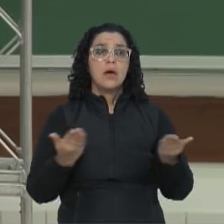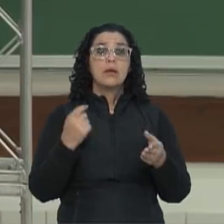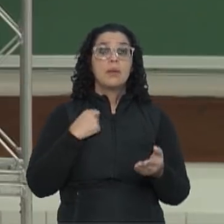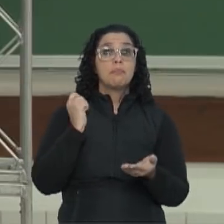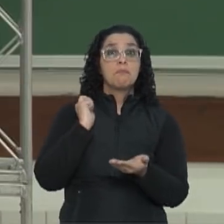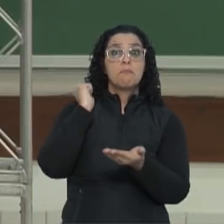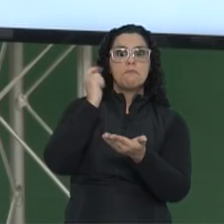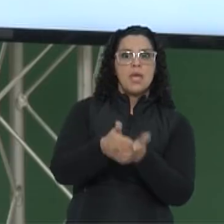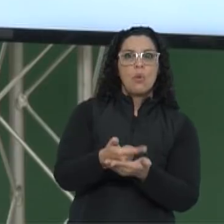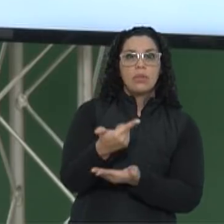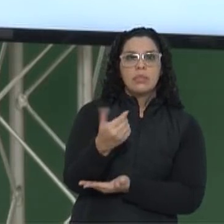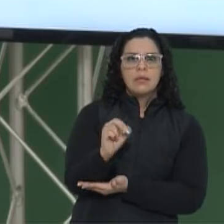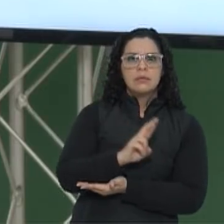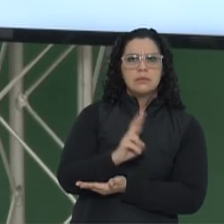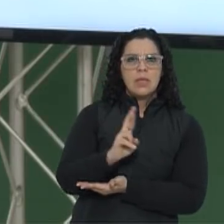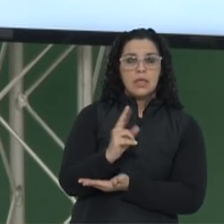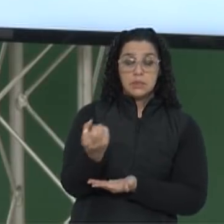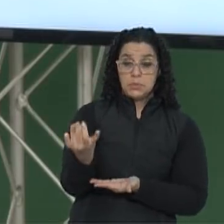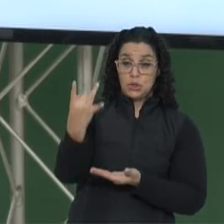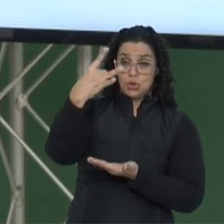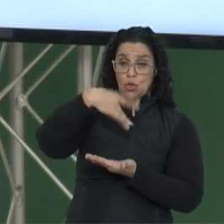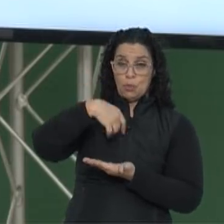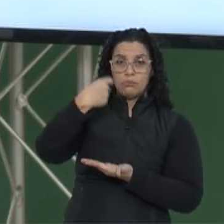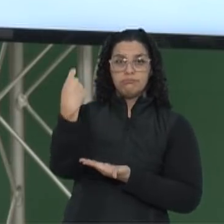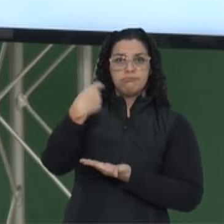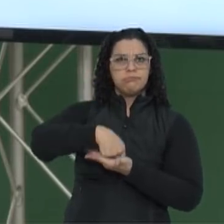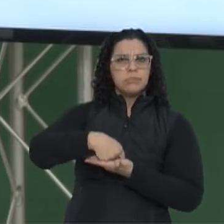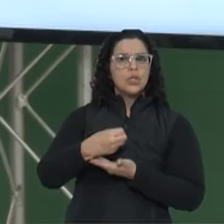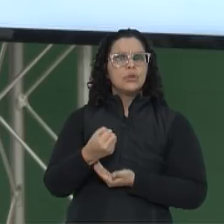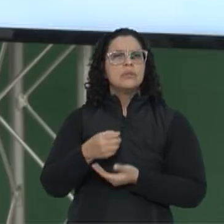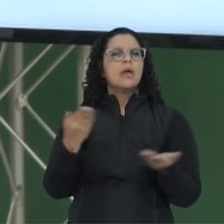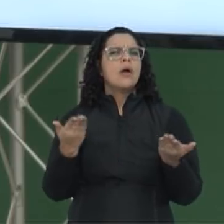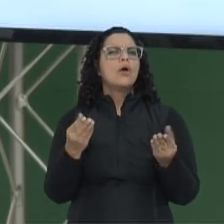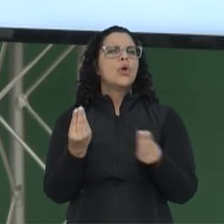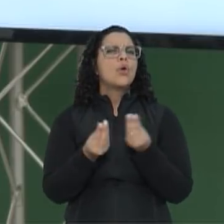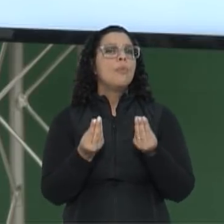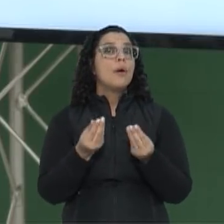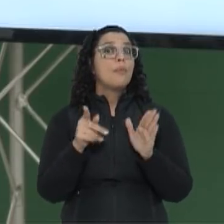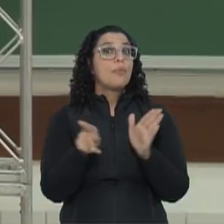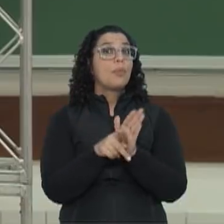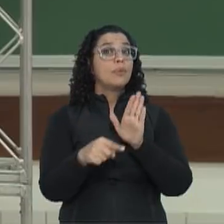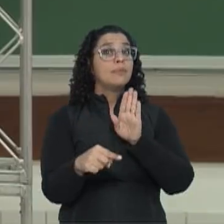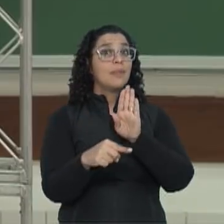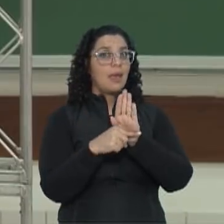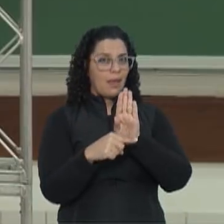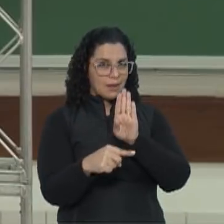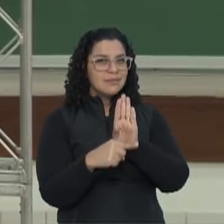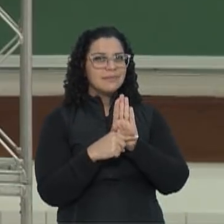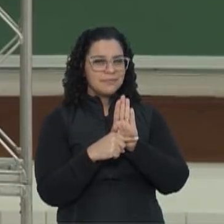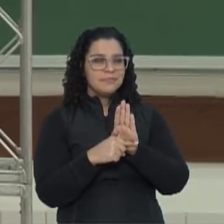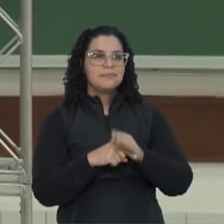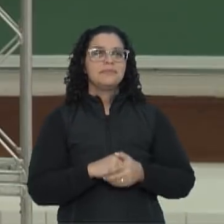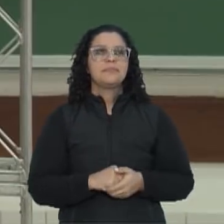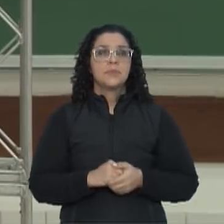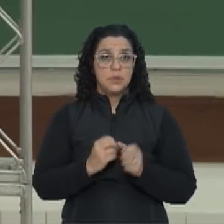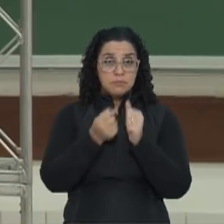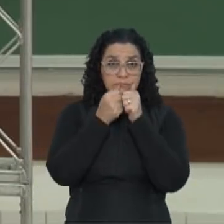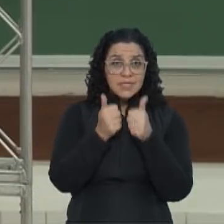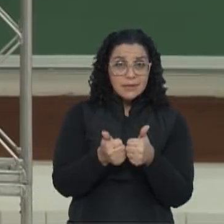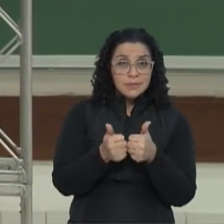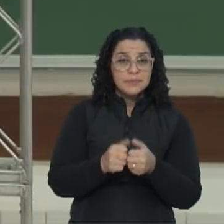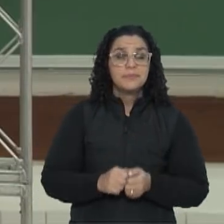Pagou com R$10. Qual foi o troco? A ideia de troco é uma ideia de subtração. Tudo